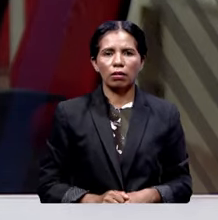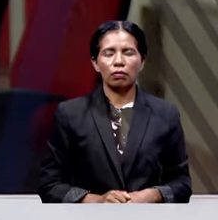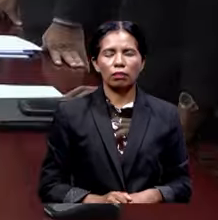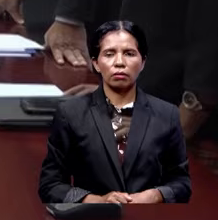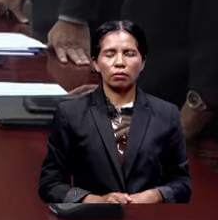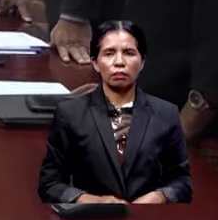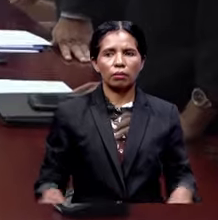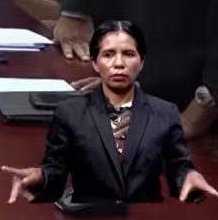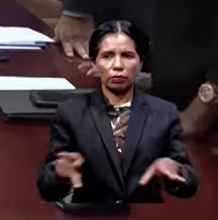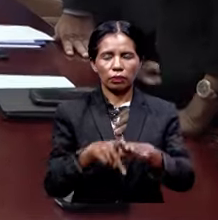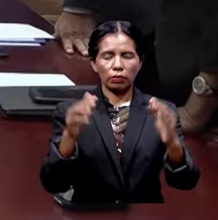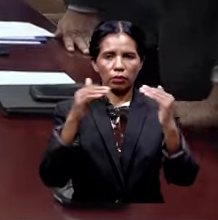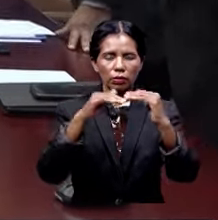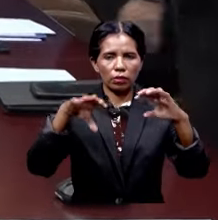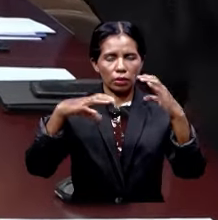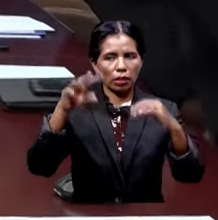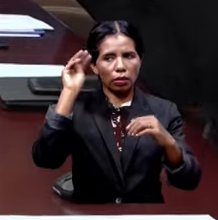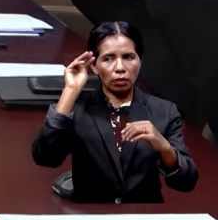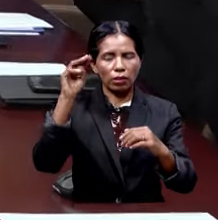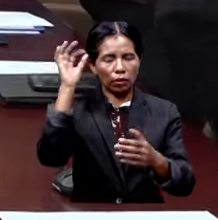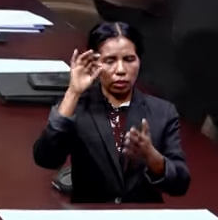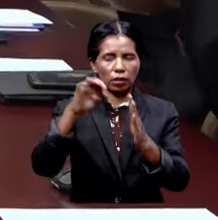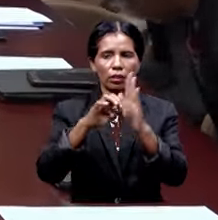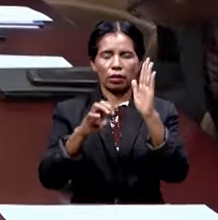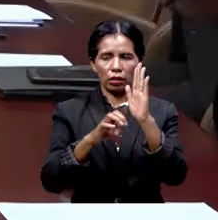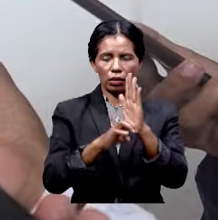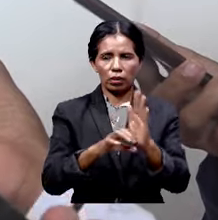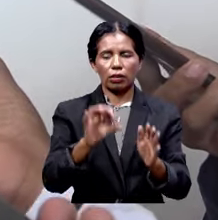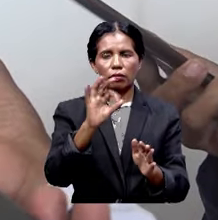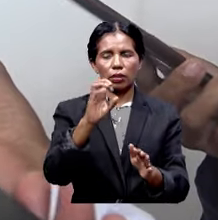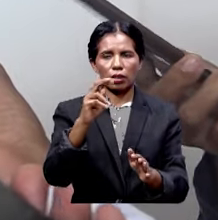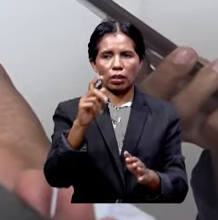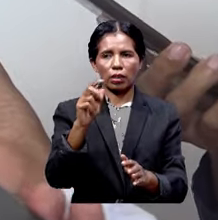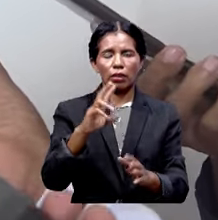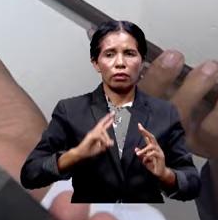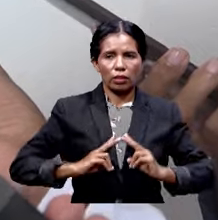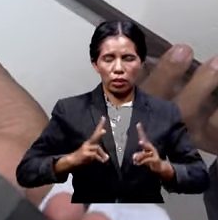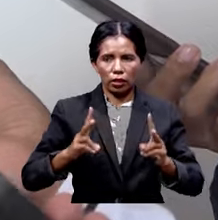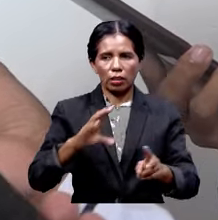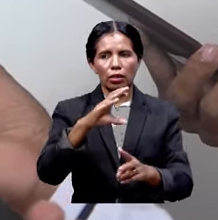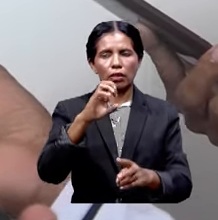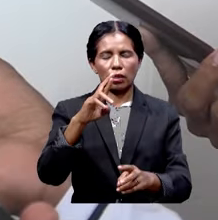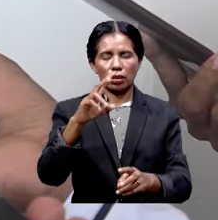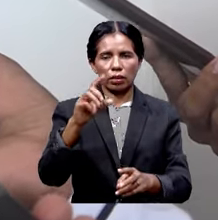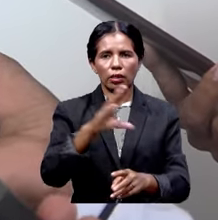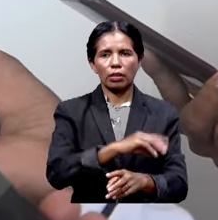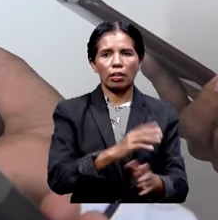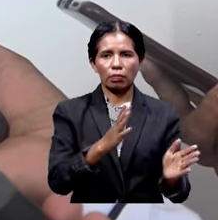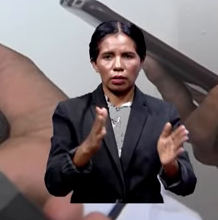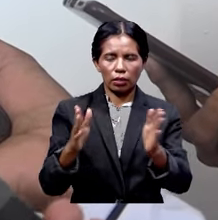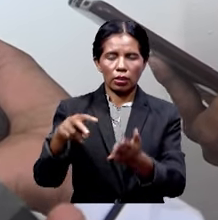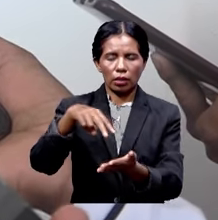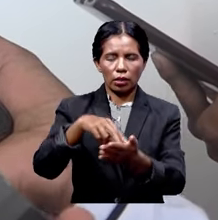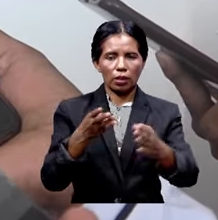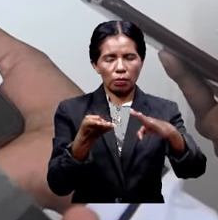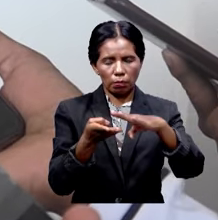Rafoim participa em reunião com o Conselho Ministro, Secretário de Estado Veteranos, César dos Santos da Silva, Atetem, preparação na Tuhari